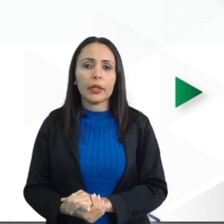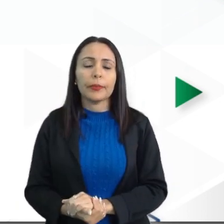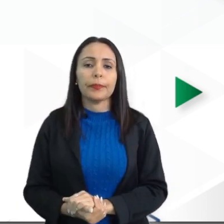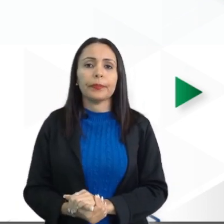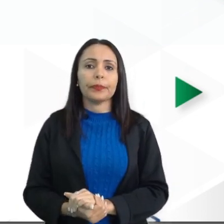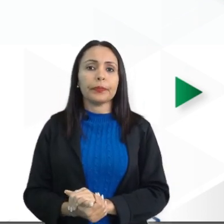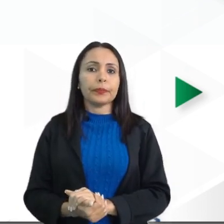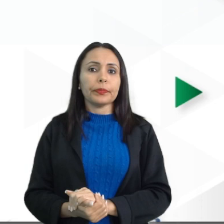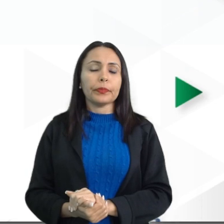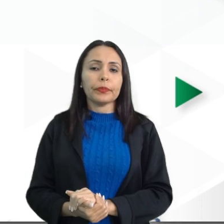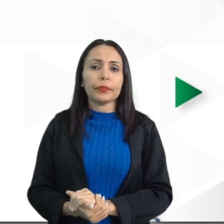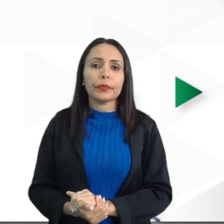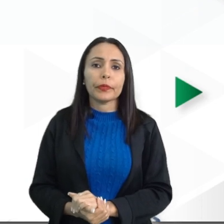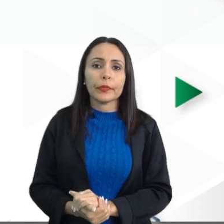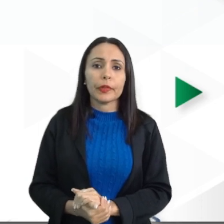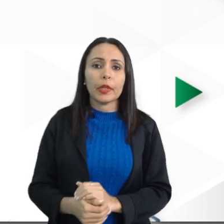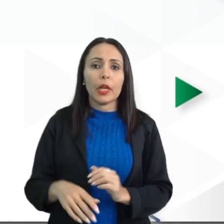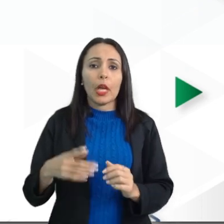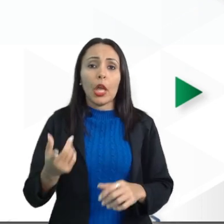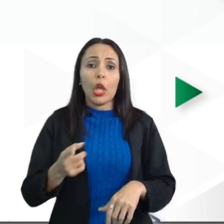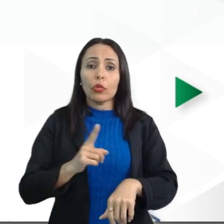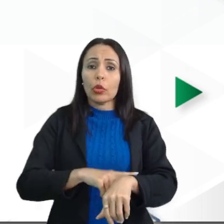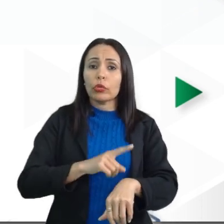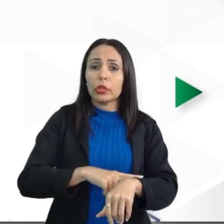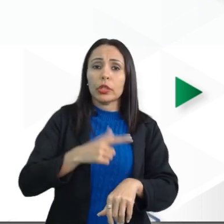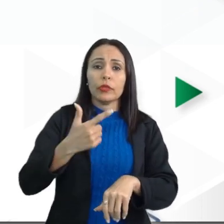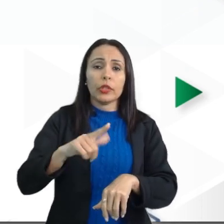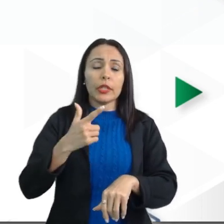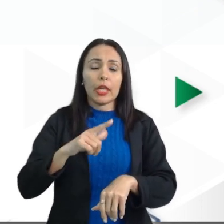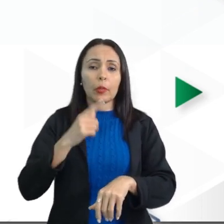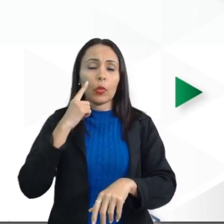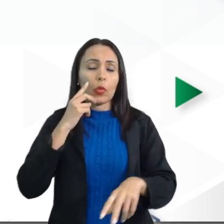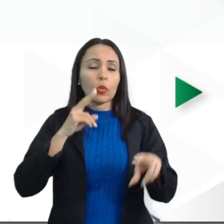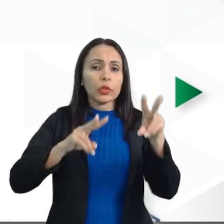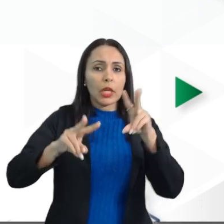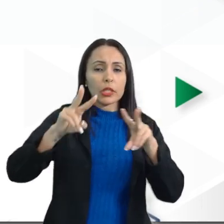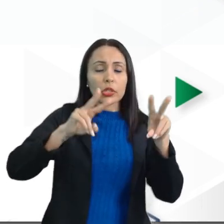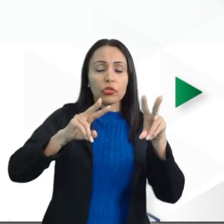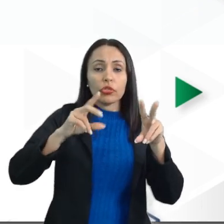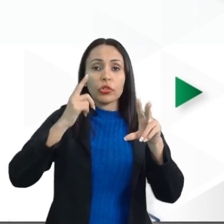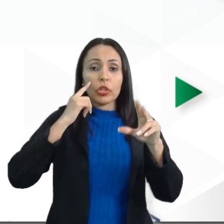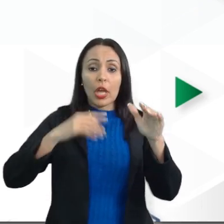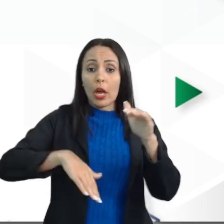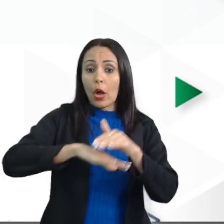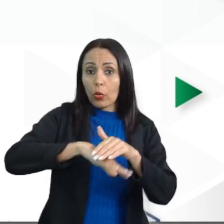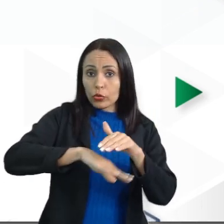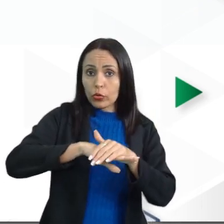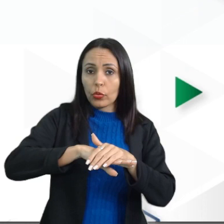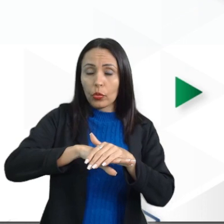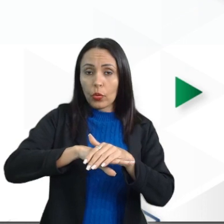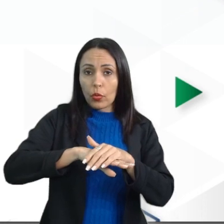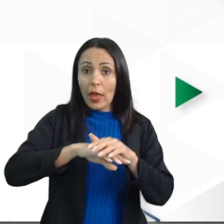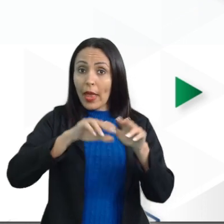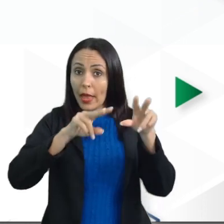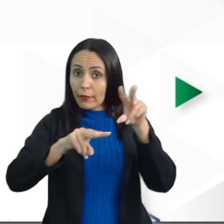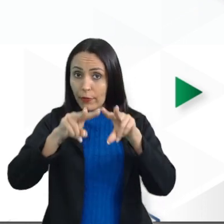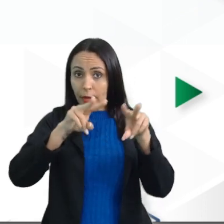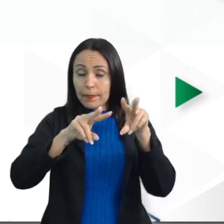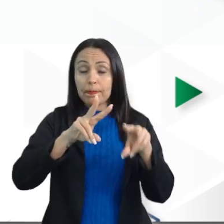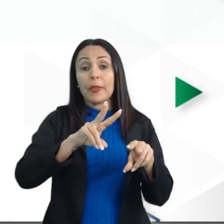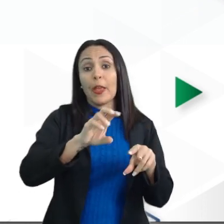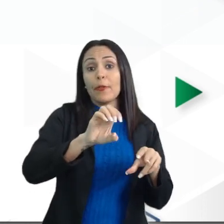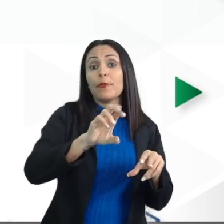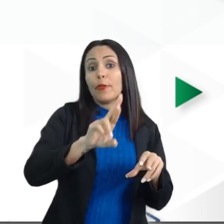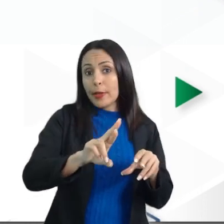assim, não tive tempo de assistir ao jogo. Nesse caso, assistir ao jogo. Quem assiste,